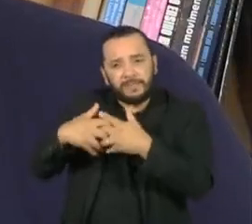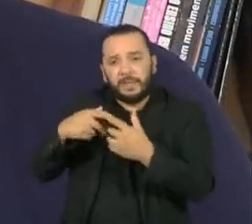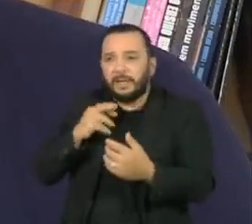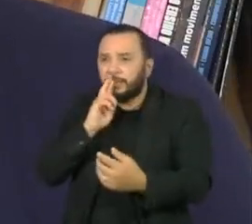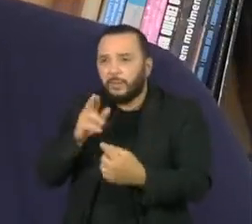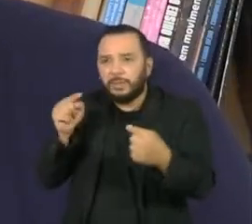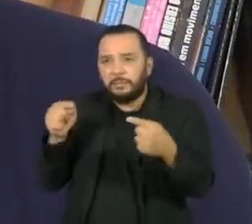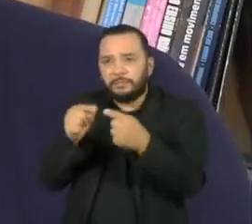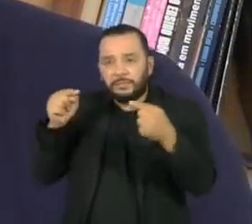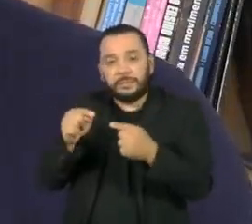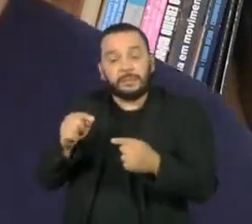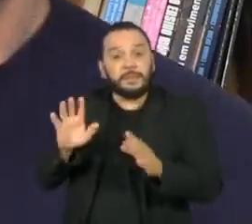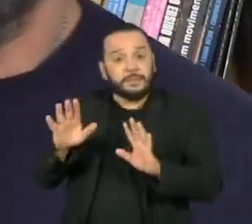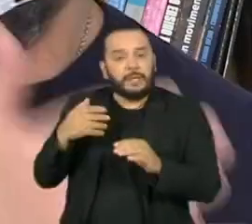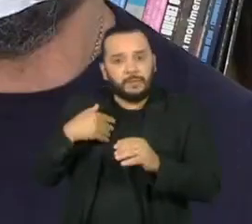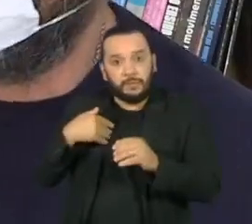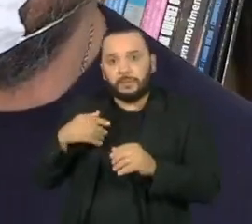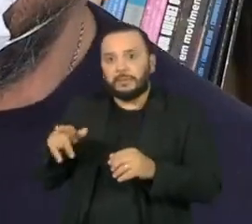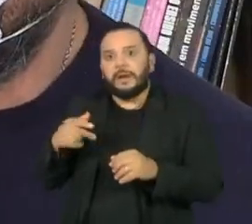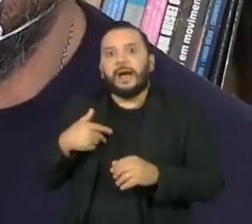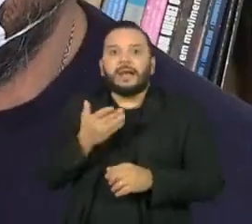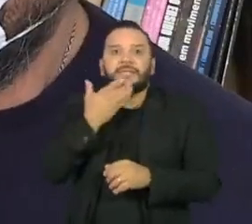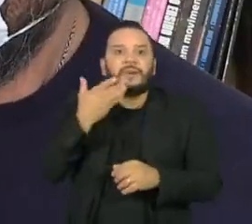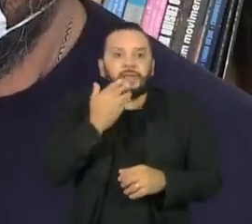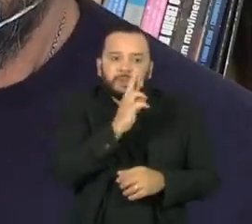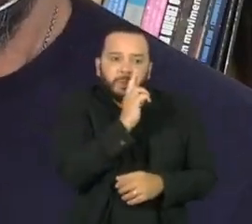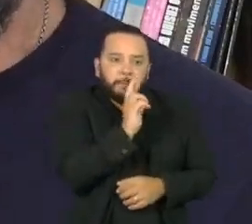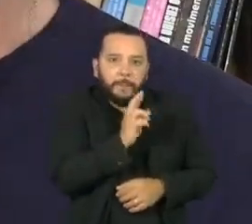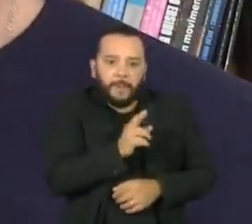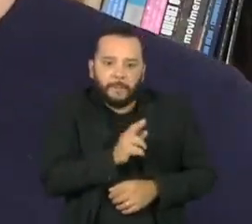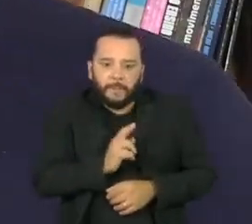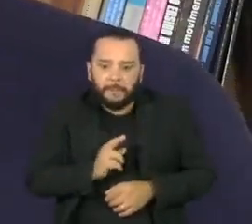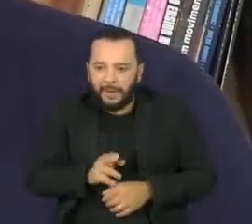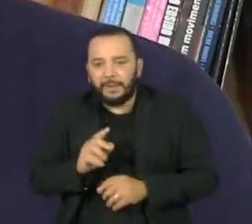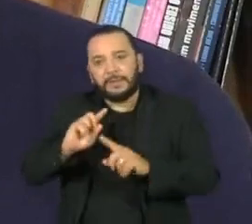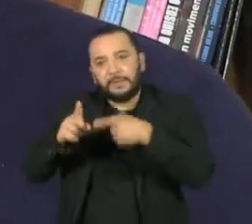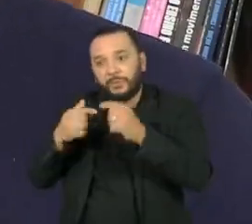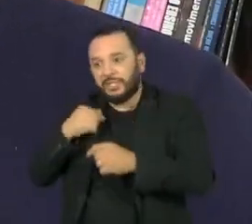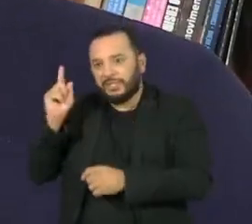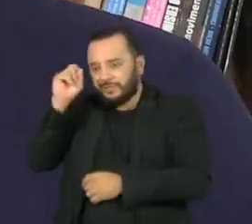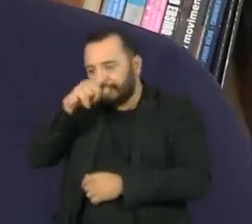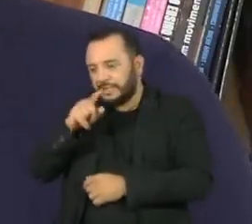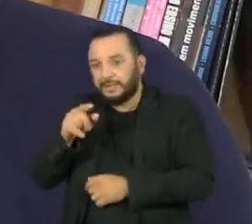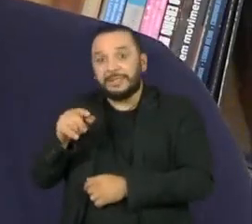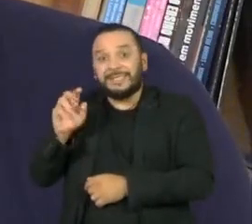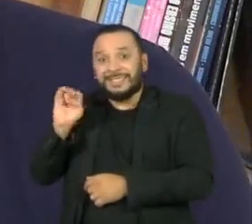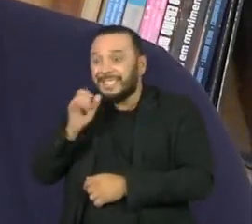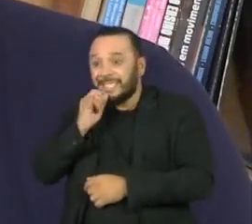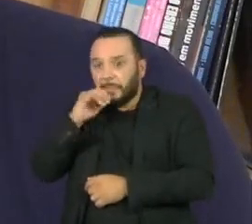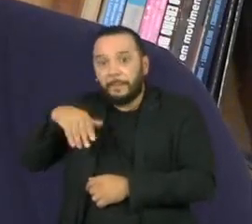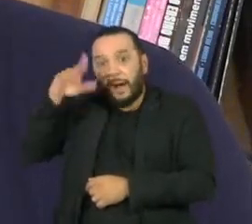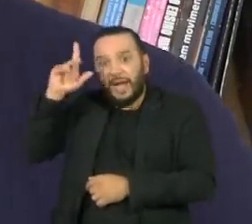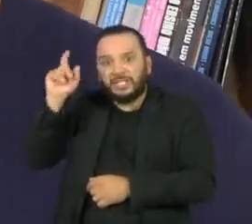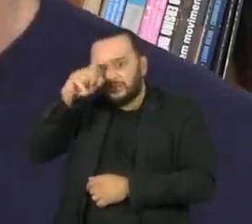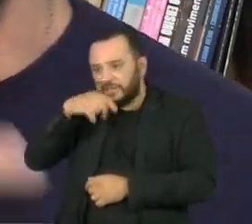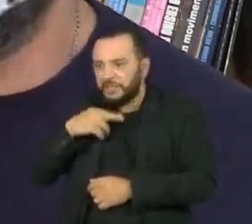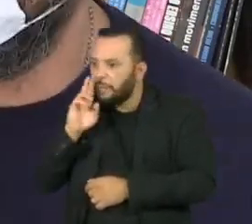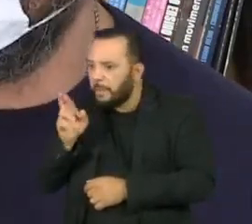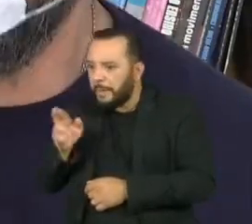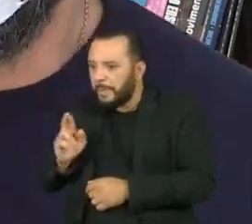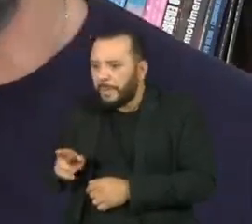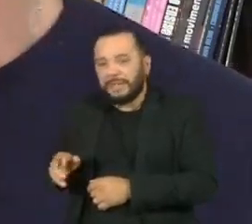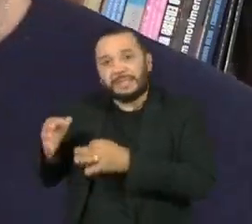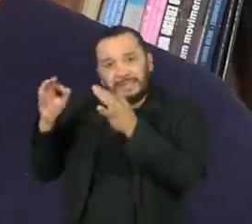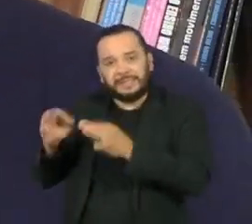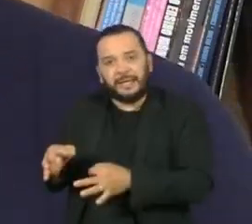questões difíceis, antes ele tem que acertar as fáceis. Se ele inverter, acertar mais as difíceis do que as